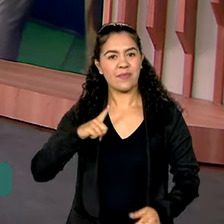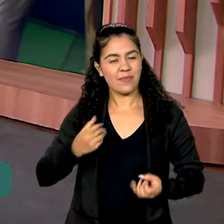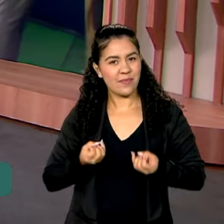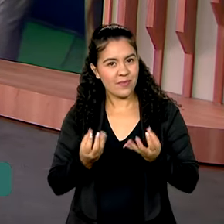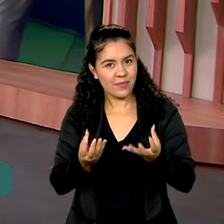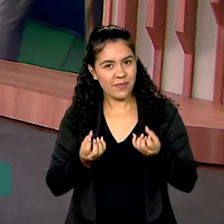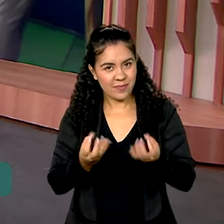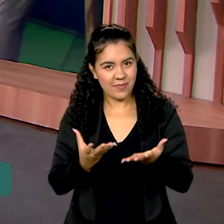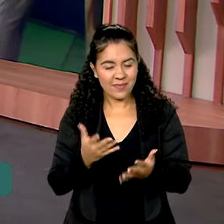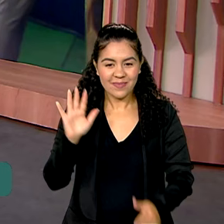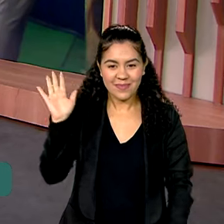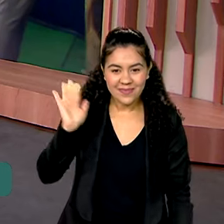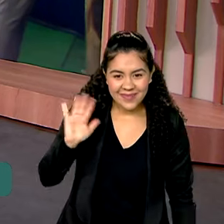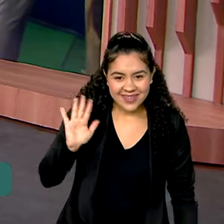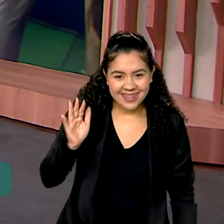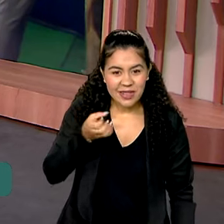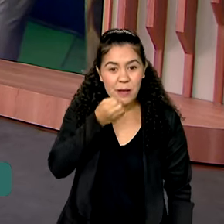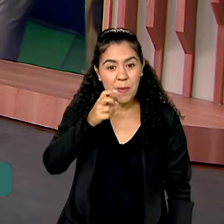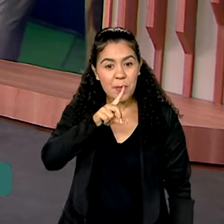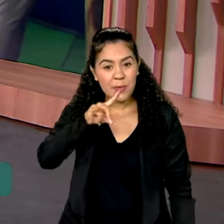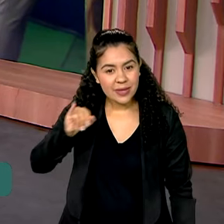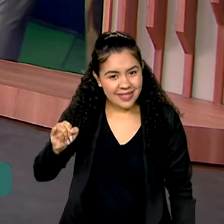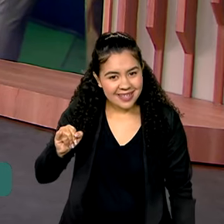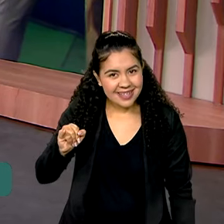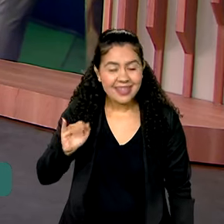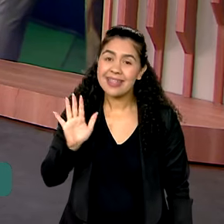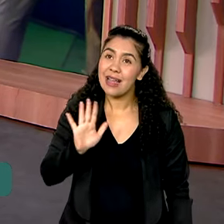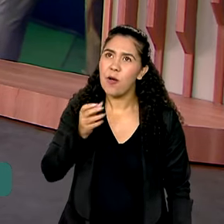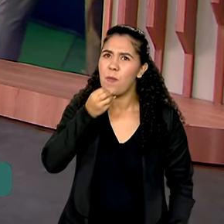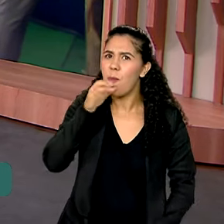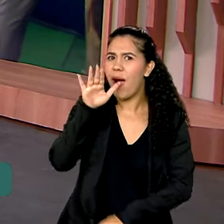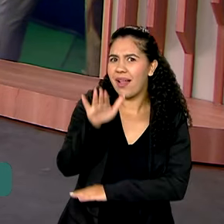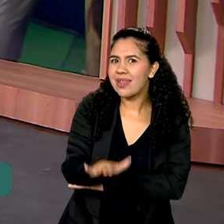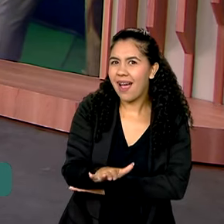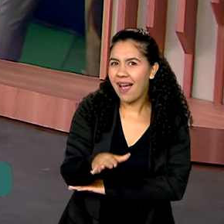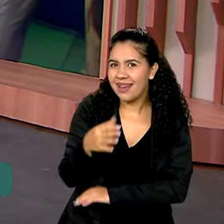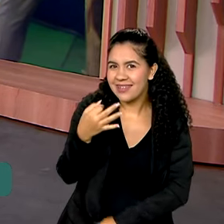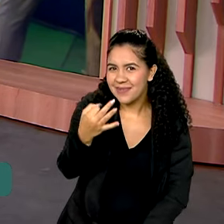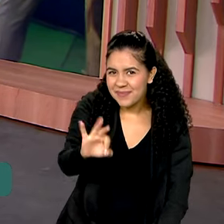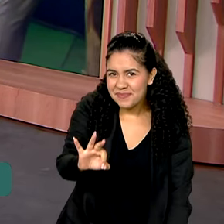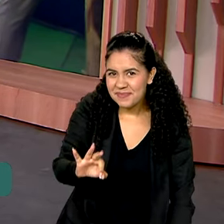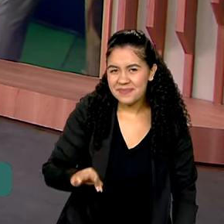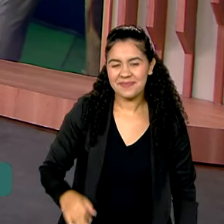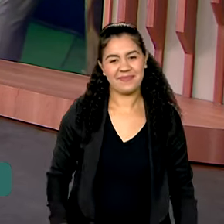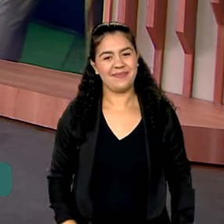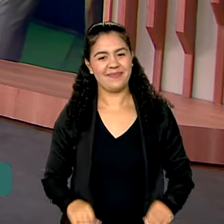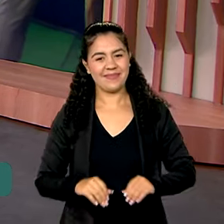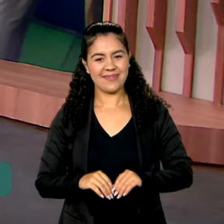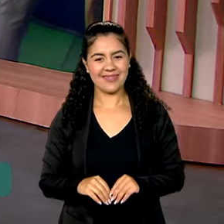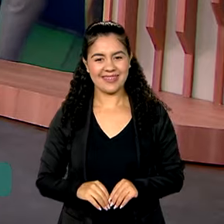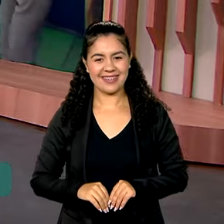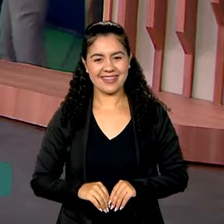Oi, Jéssica. Bom dia para... Aliás, boa tarde para você aí em Paris.